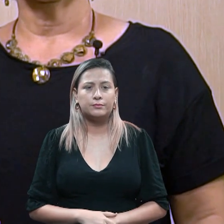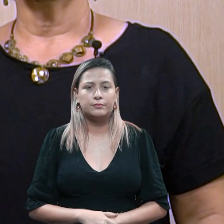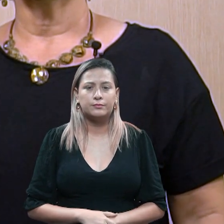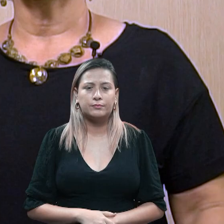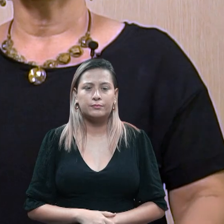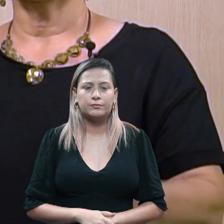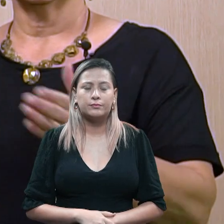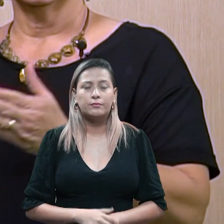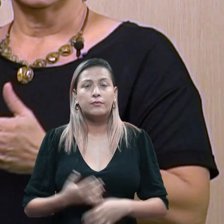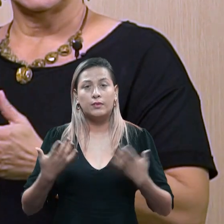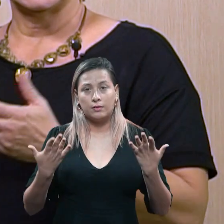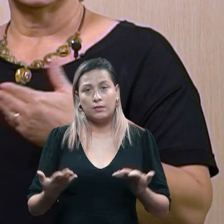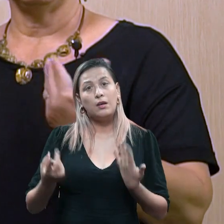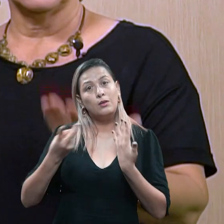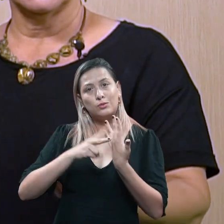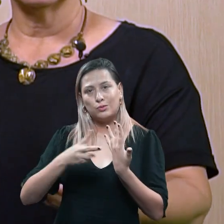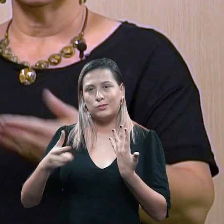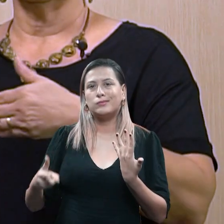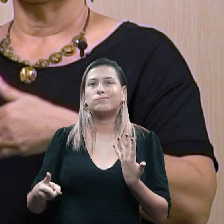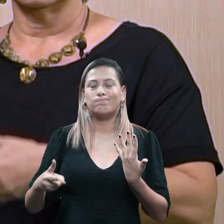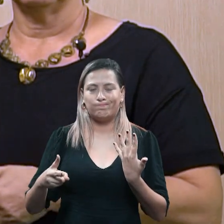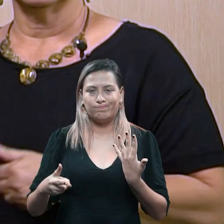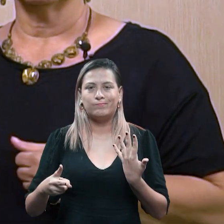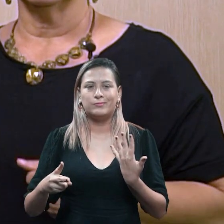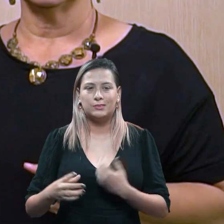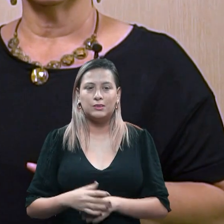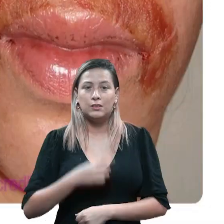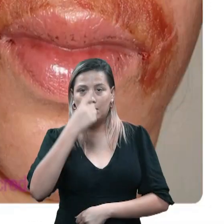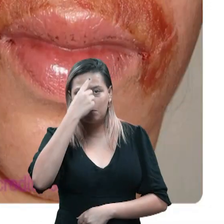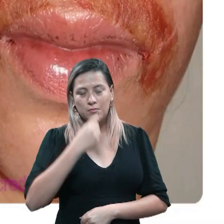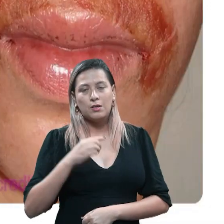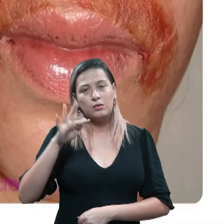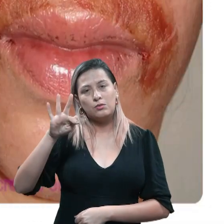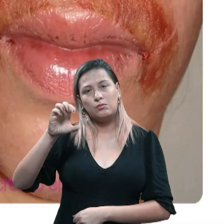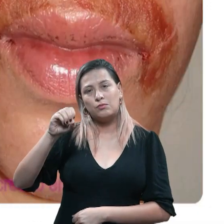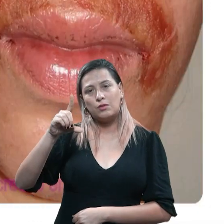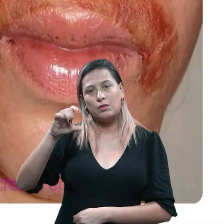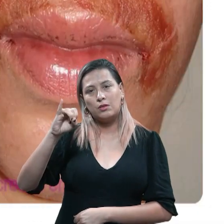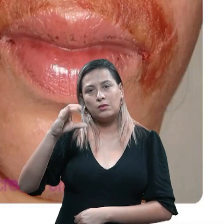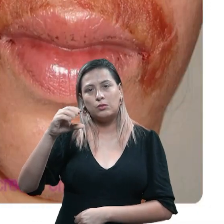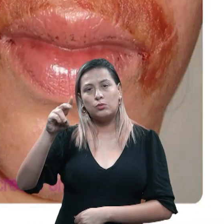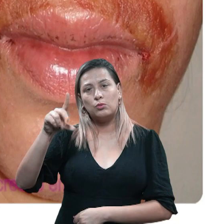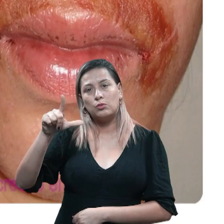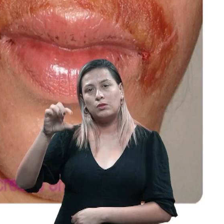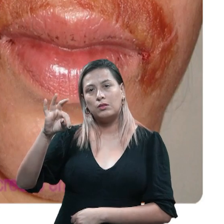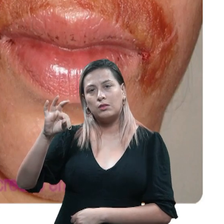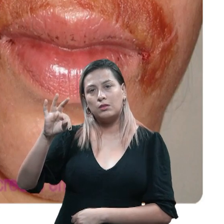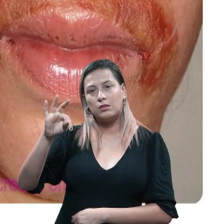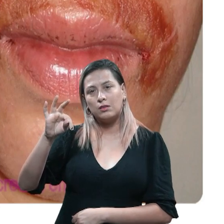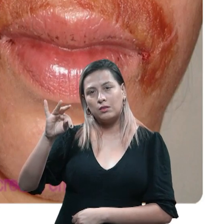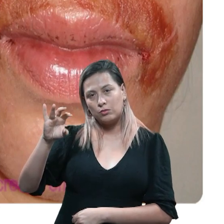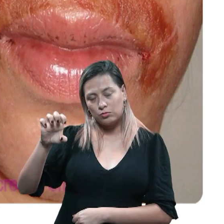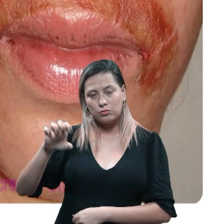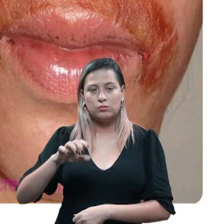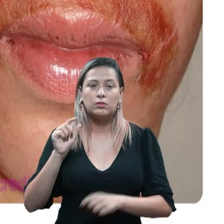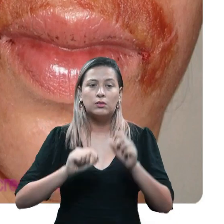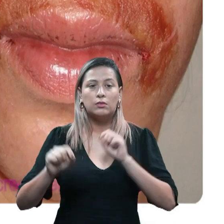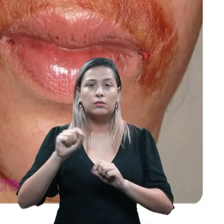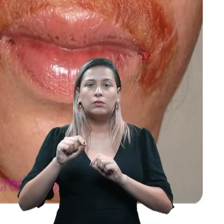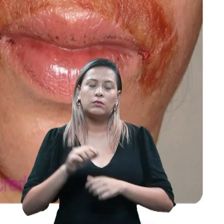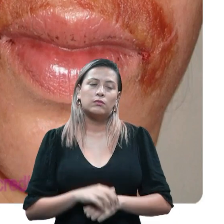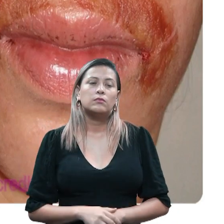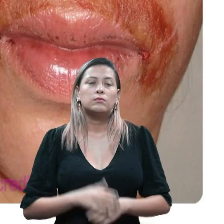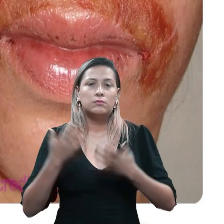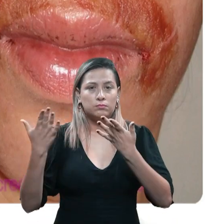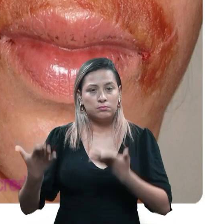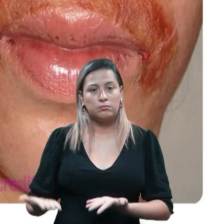E aqui nós vamos ver a imagem da foliculite. É a inflamação do folículo piloso, certo?